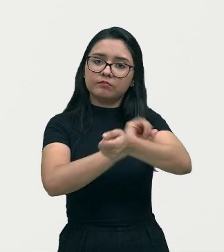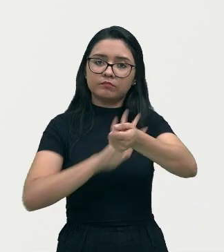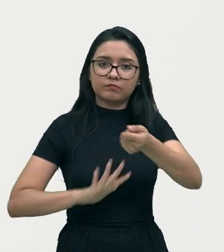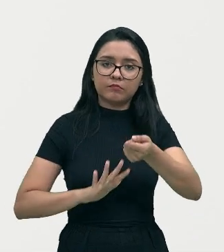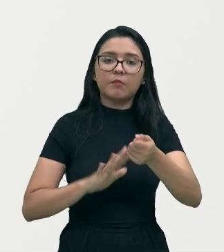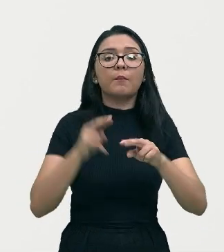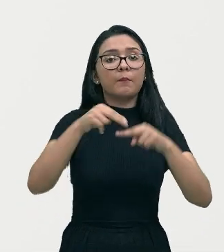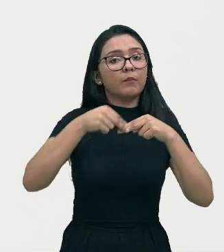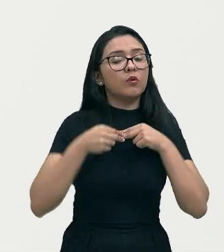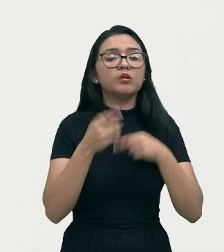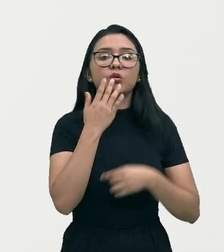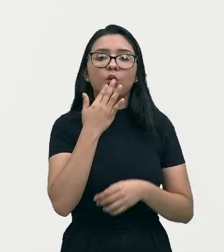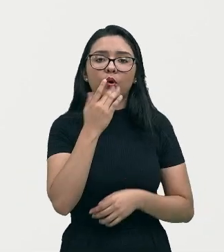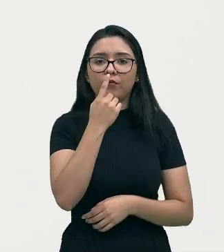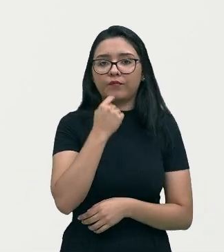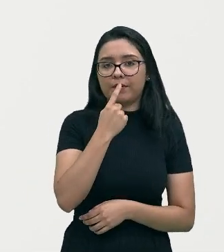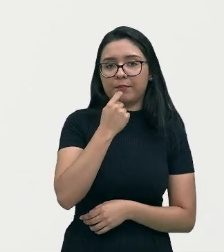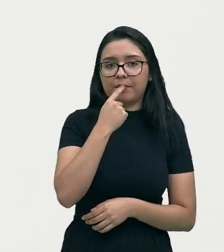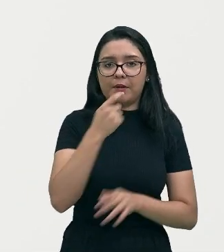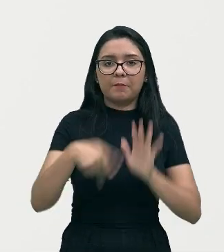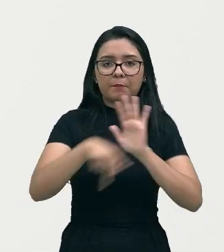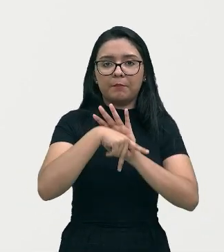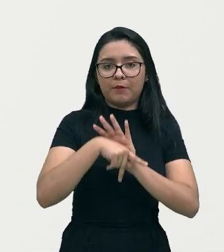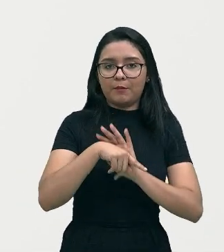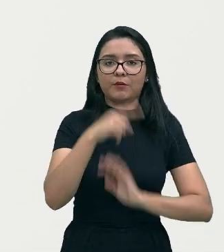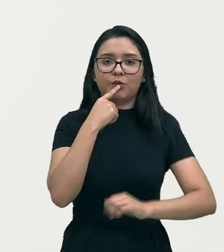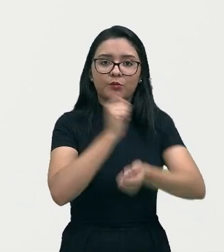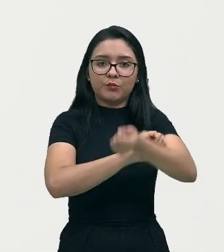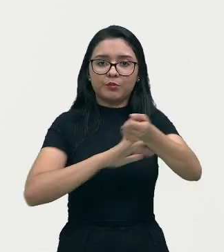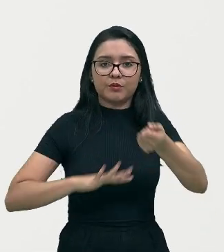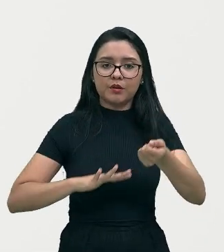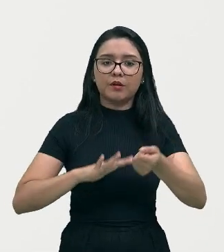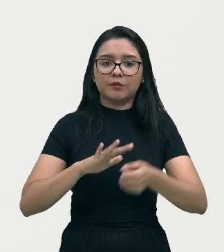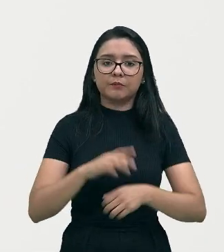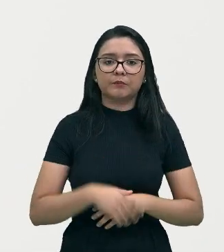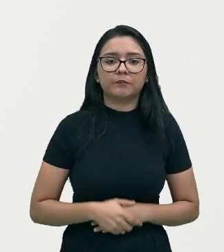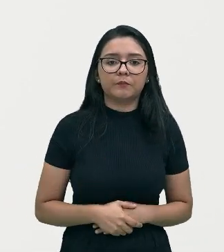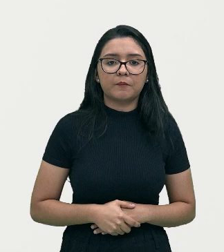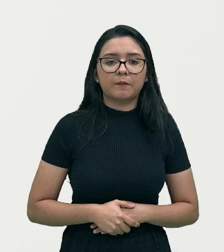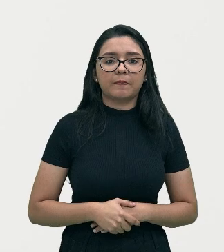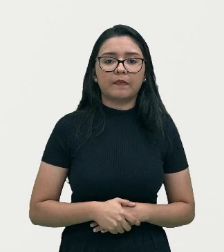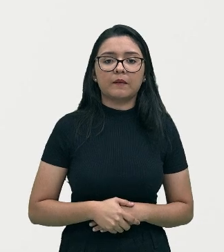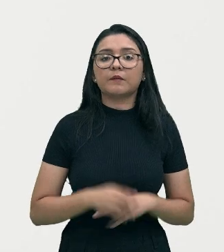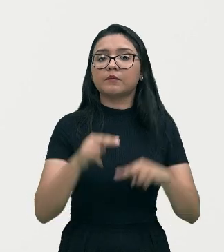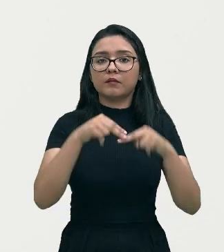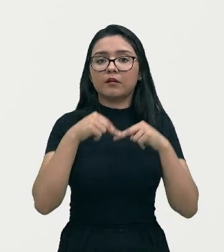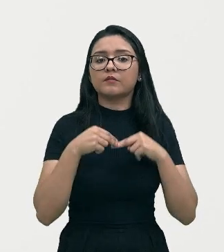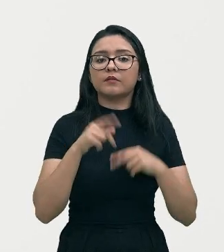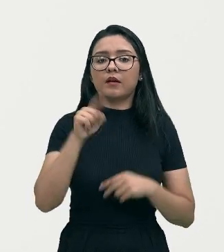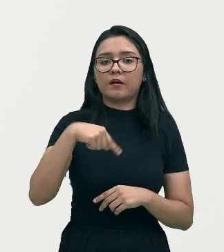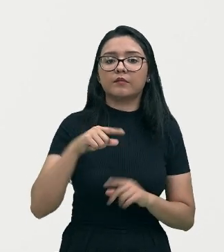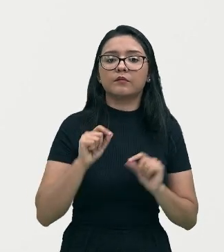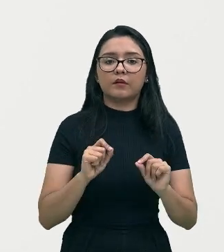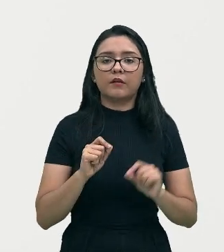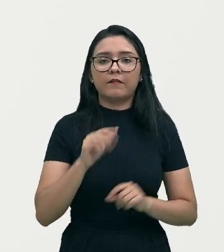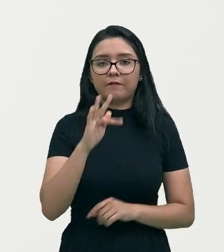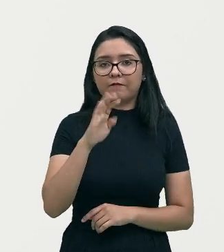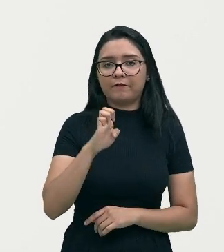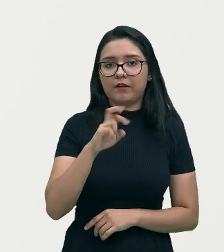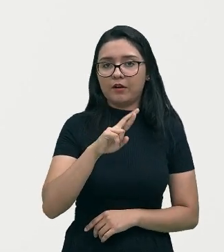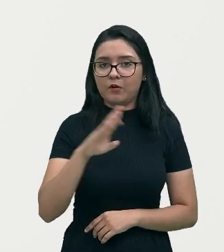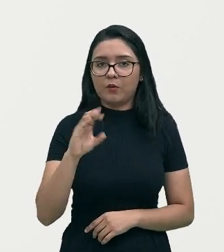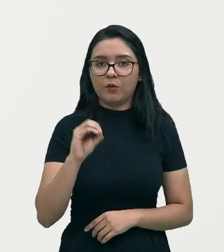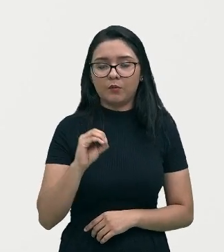avermelhada do sangue, né, porque ele vai ter, aqui vai ser composto de ferro, tá? Então, ele dá